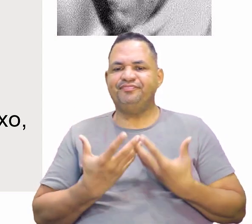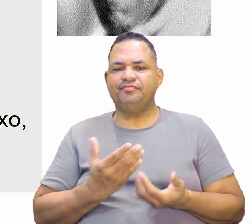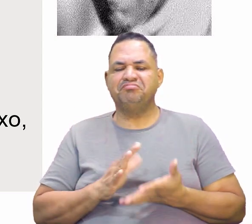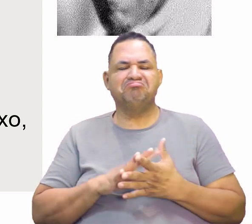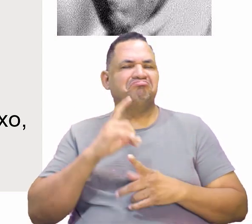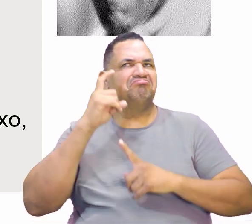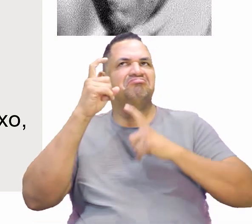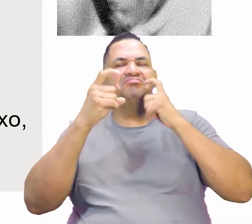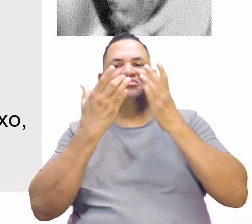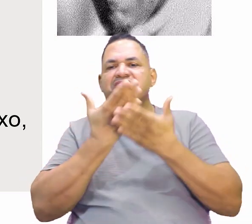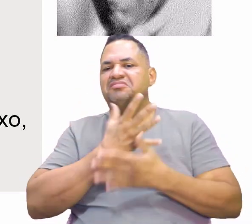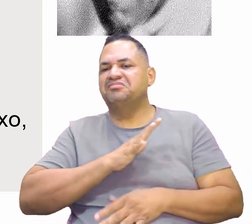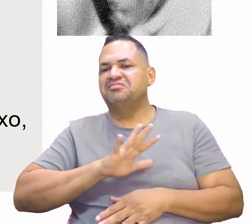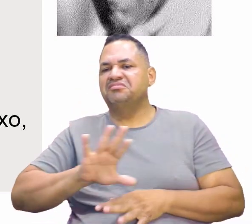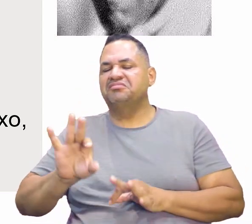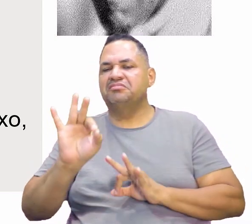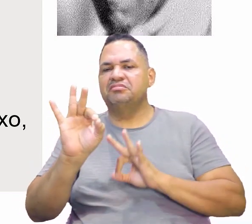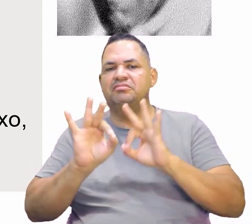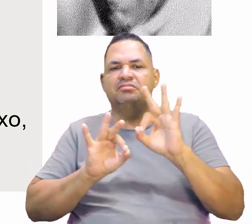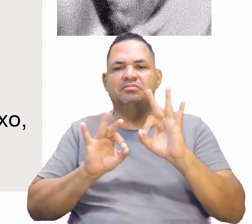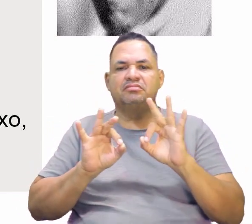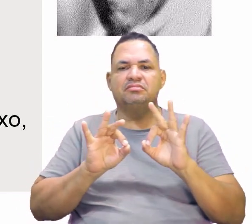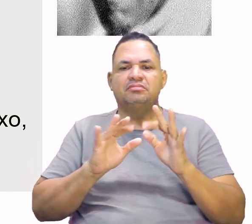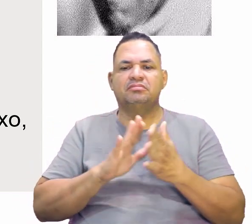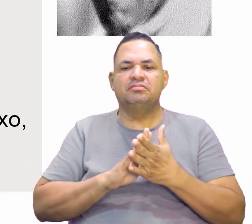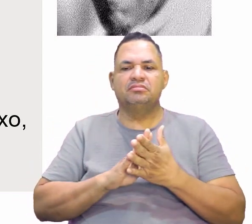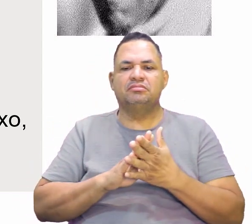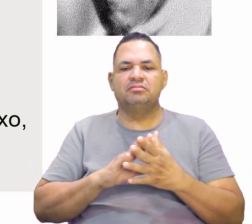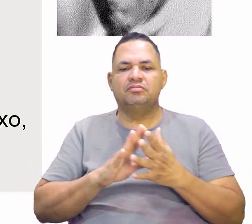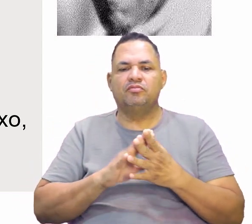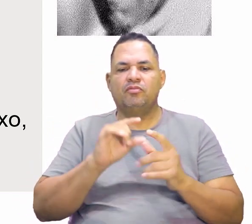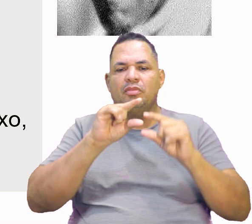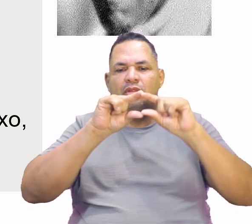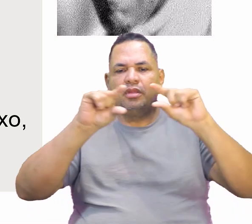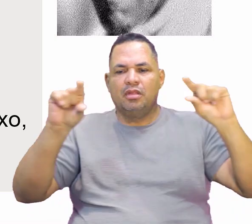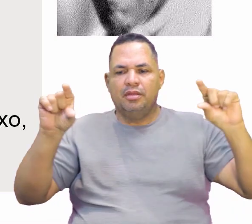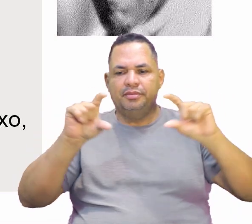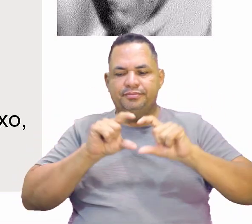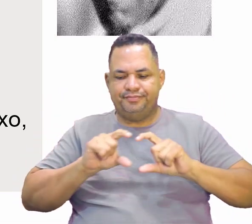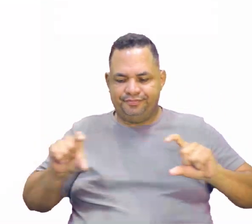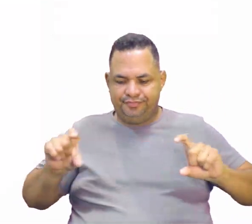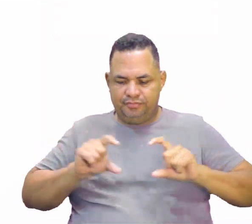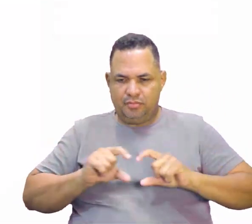está preocupada com a metrificação. São os versos